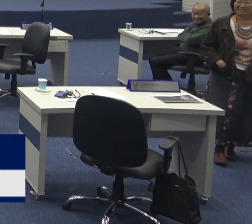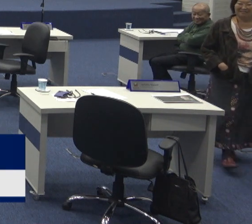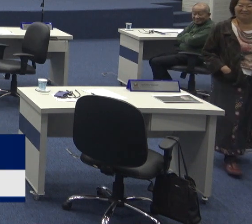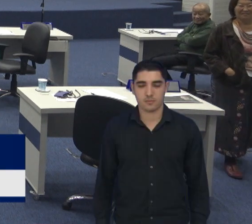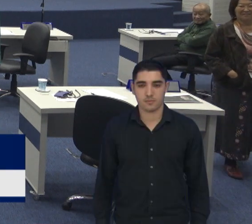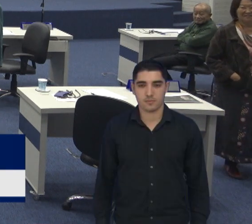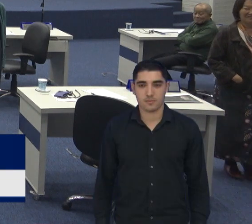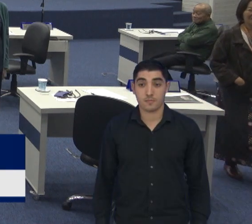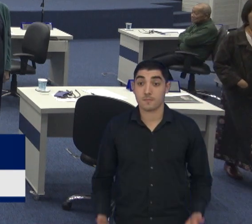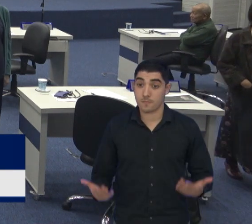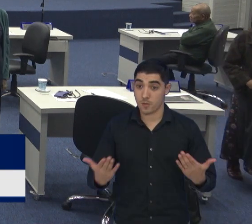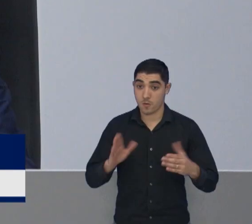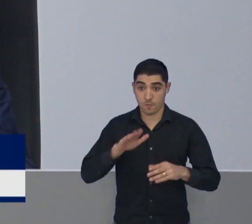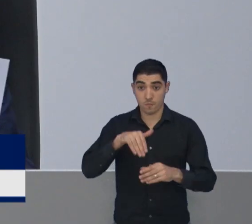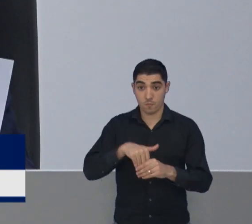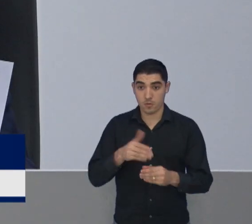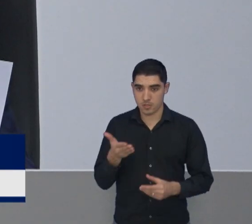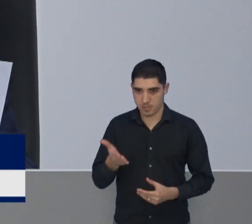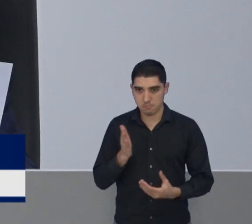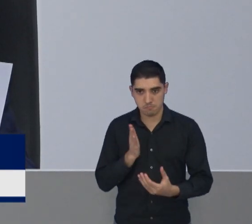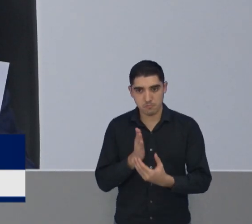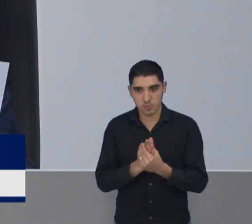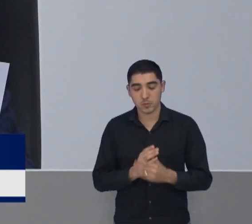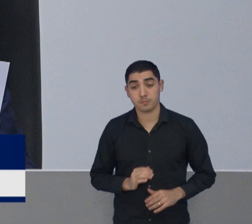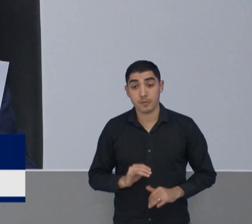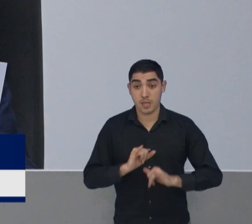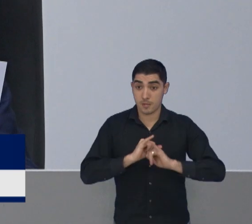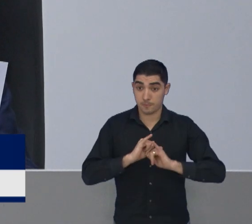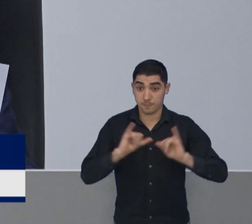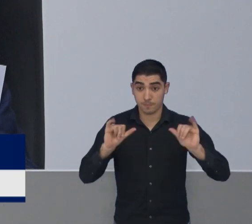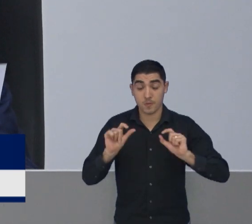Em votação, o processo. Informo os